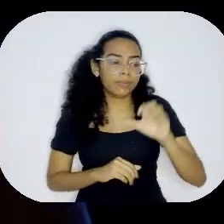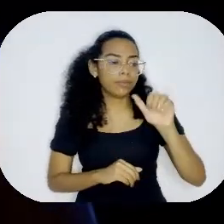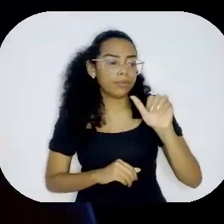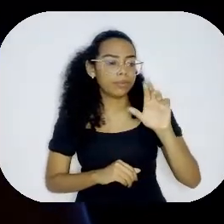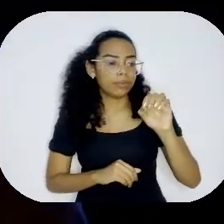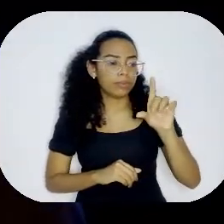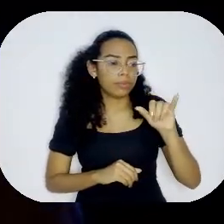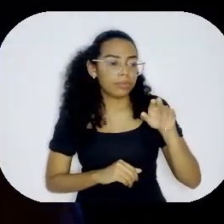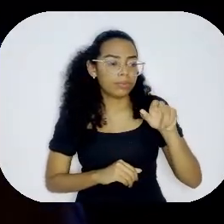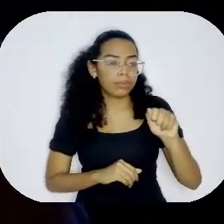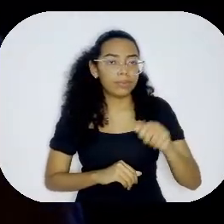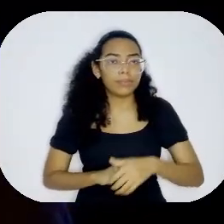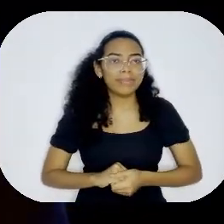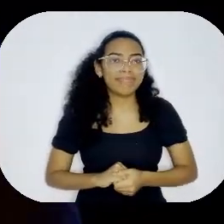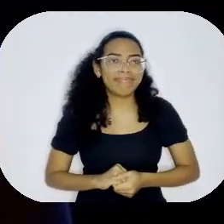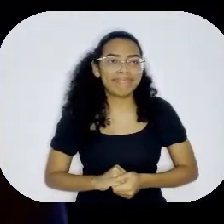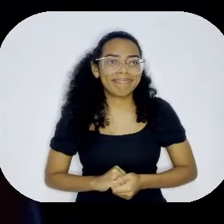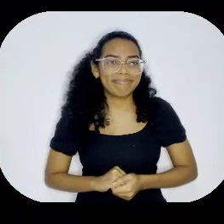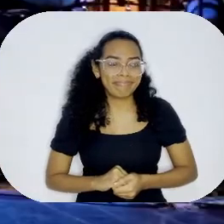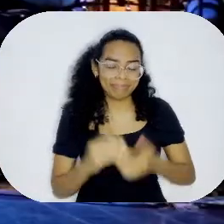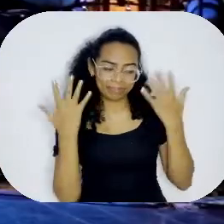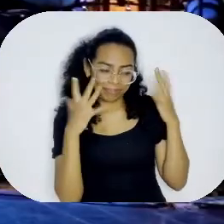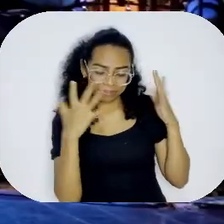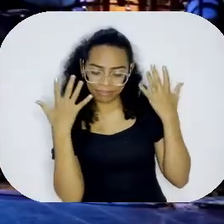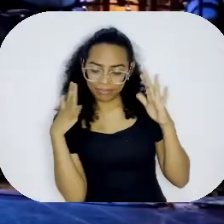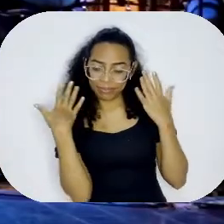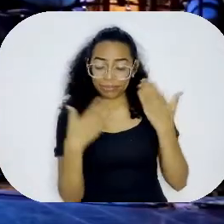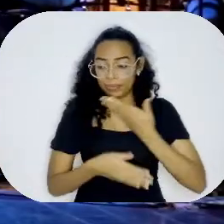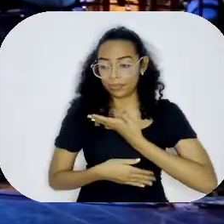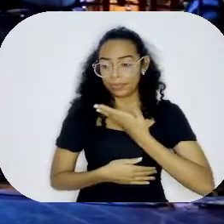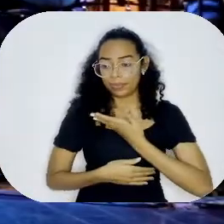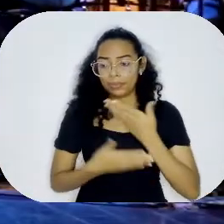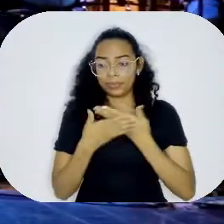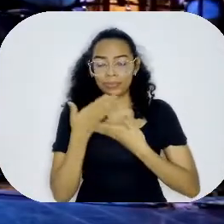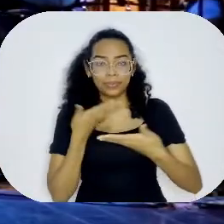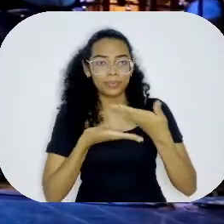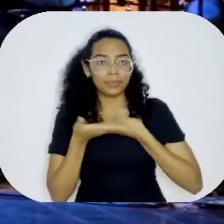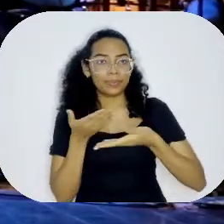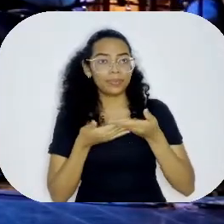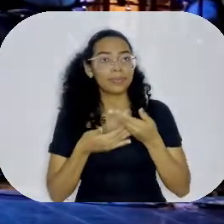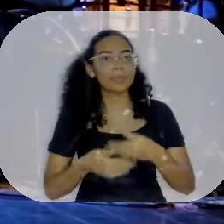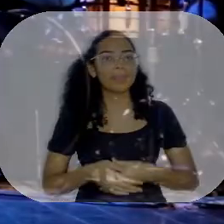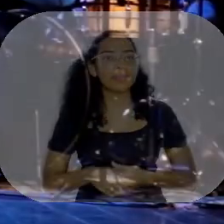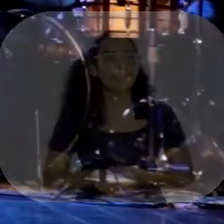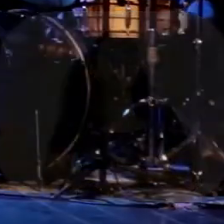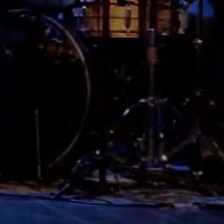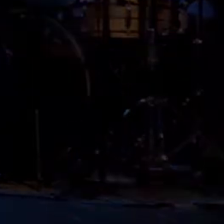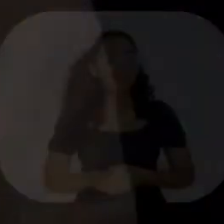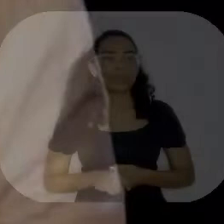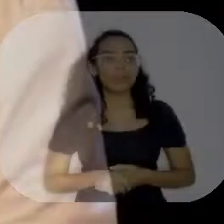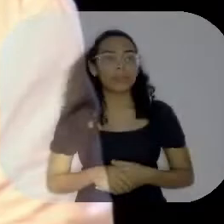canção. Carolina Capasso. Grande Charles Welto, meu parceiro, meu